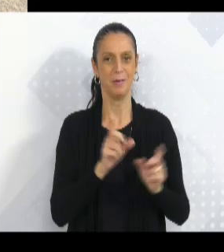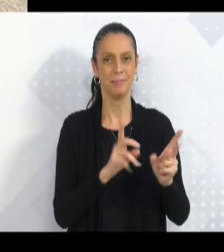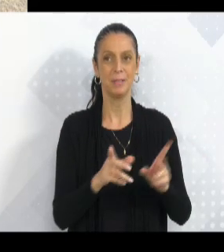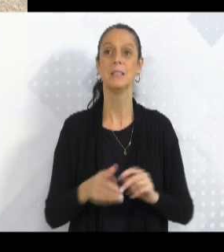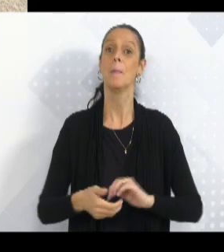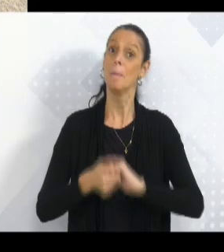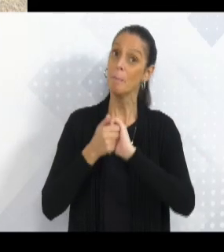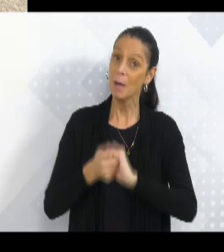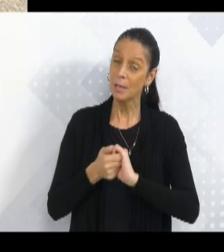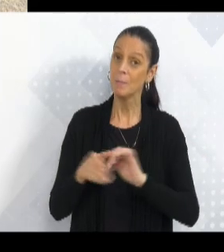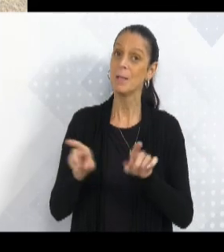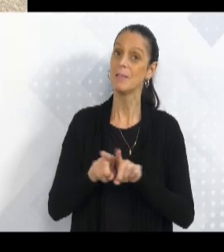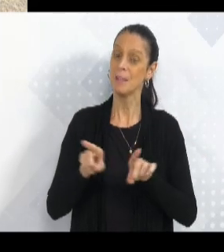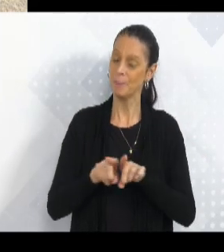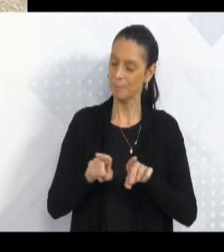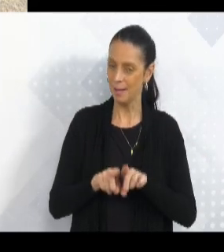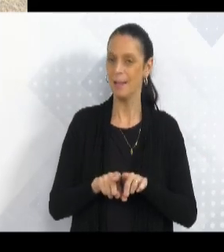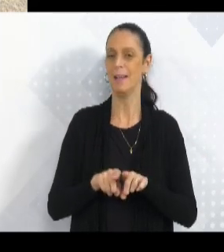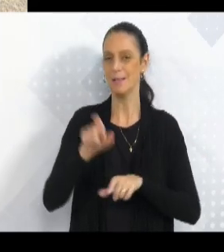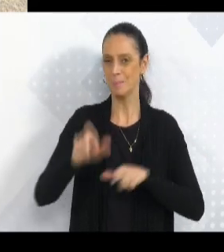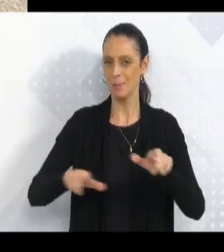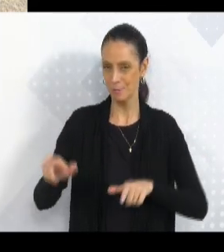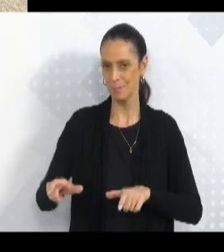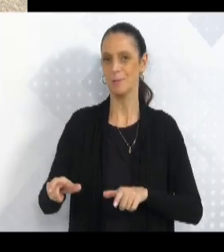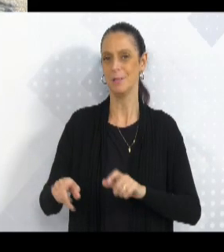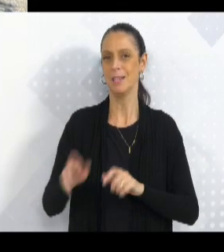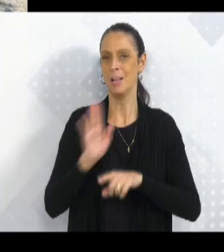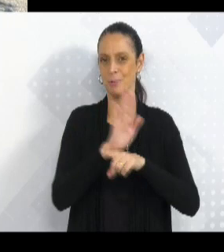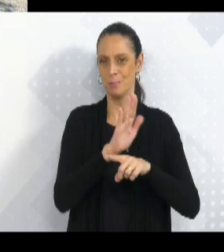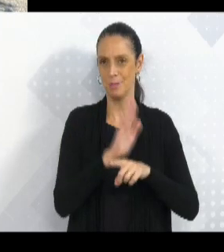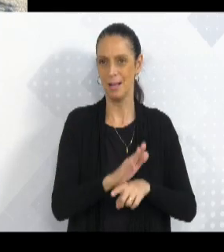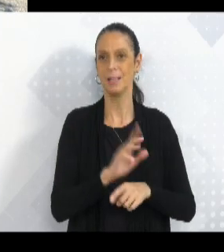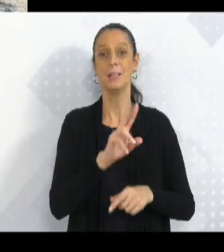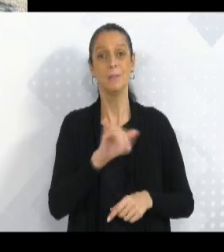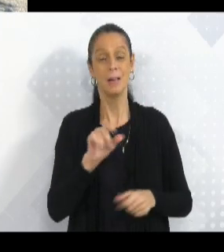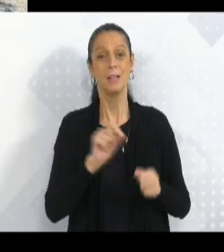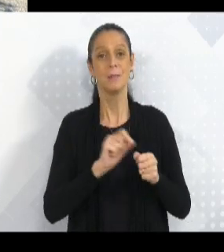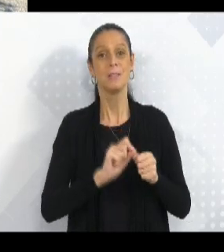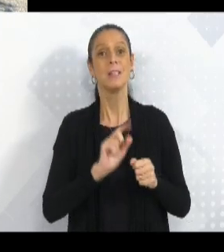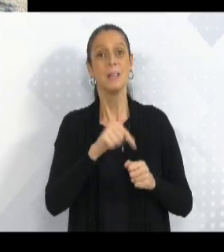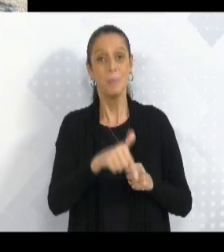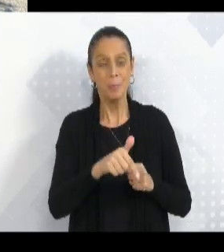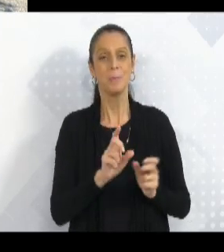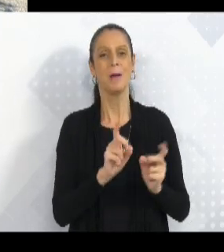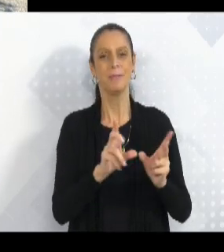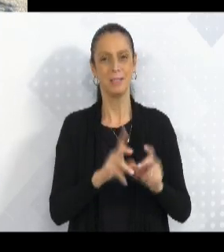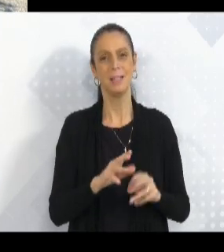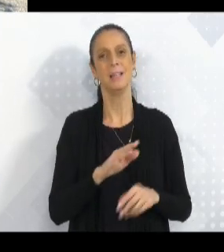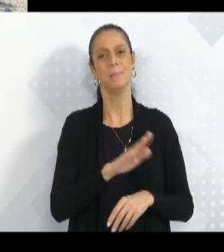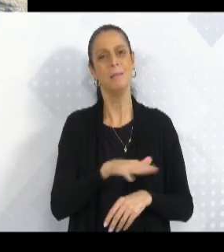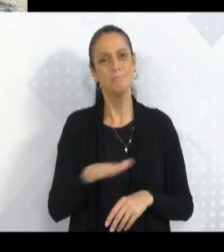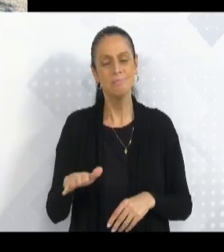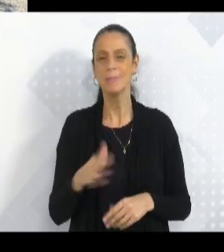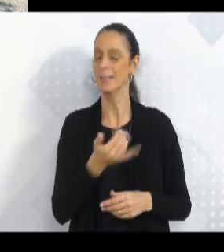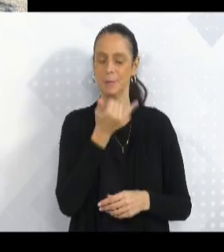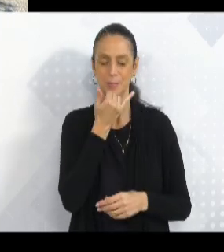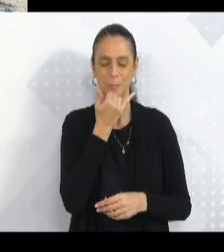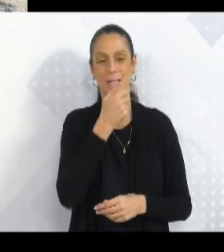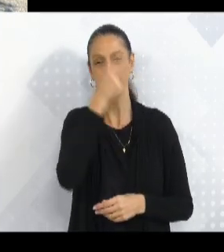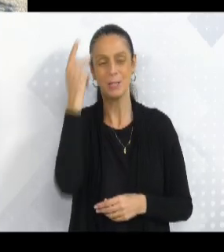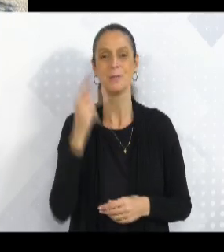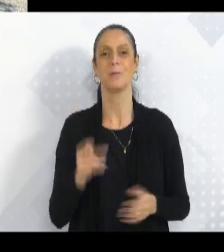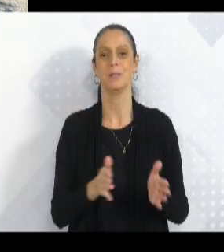levamos lá pra pra Associação que vai depois fazer o bazar lá pras pessoas carentes também tive uma oportunidade de acompanhar um trabalho